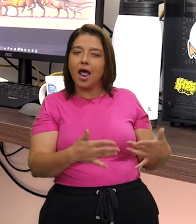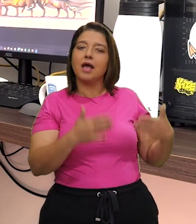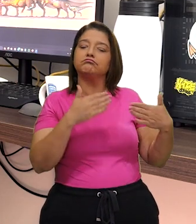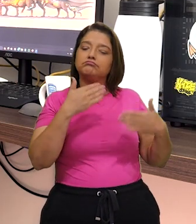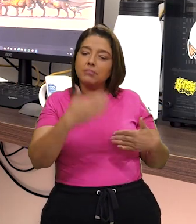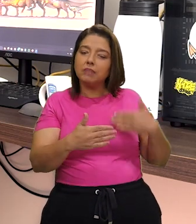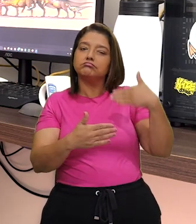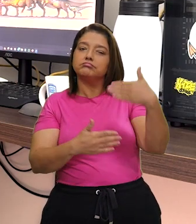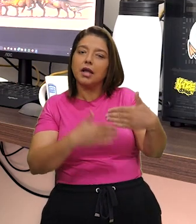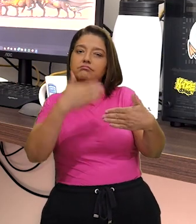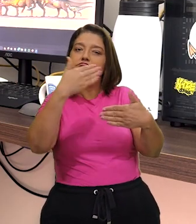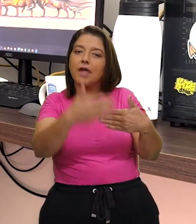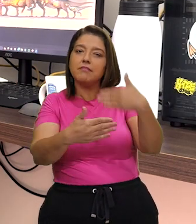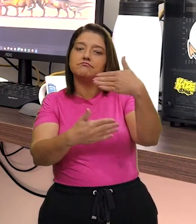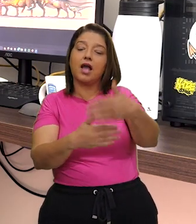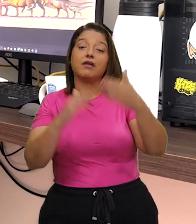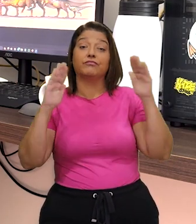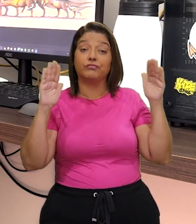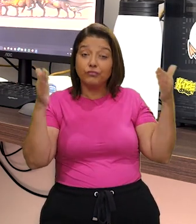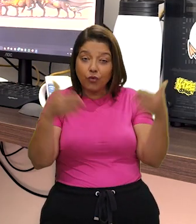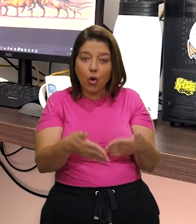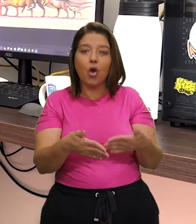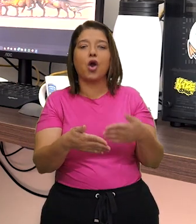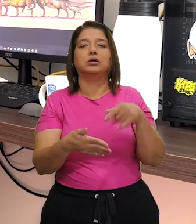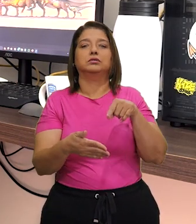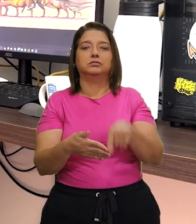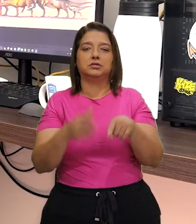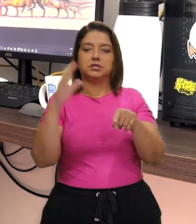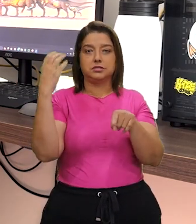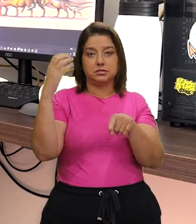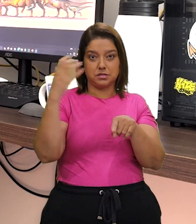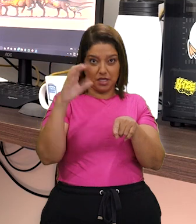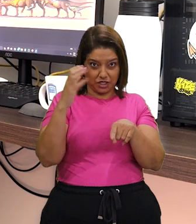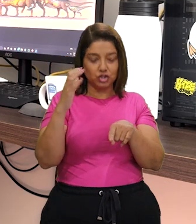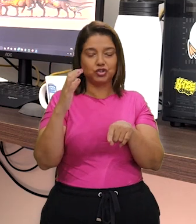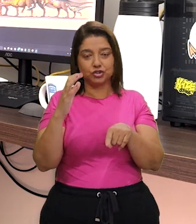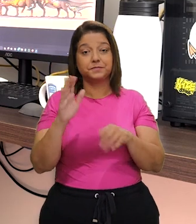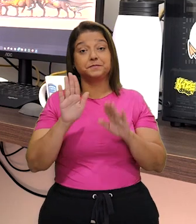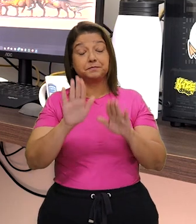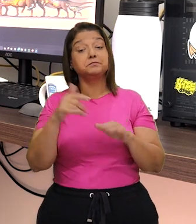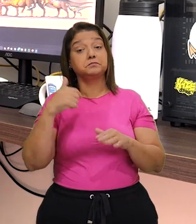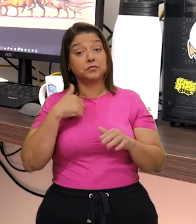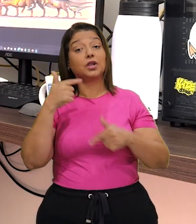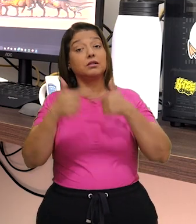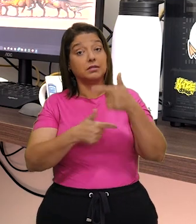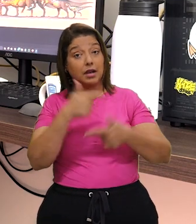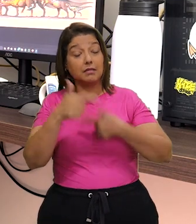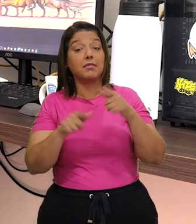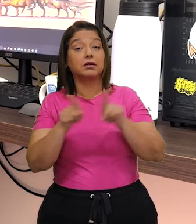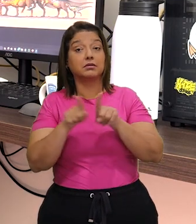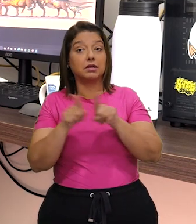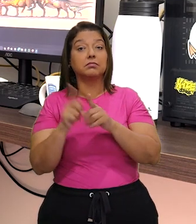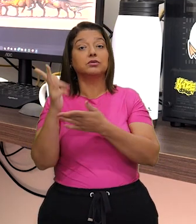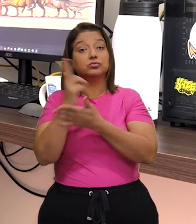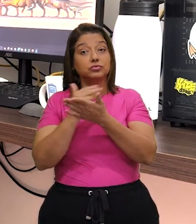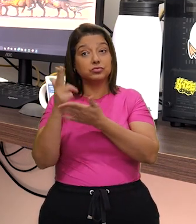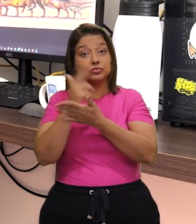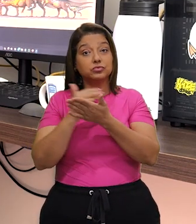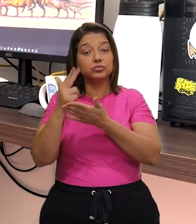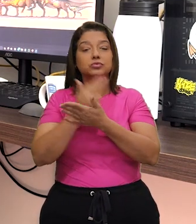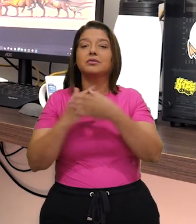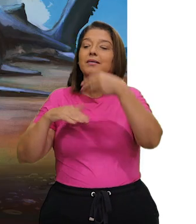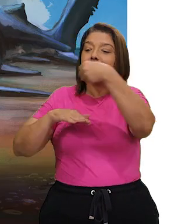né que é focado no Rigor científico mas eu trabalho com ilustração envolvendo paleoarte em